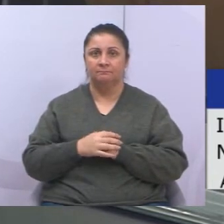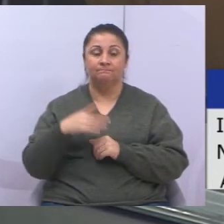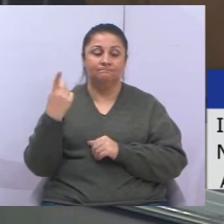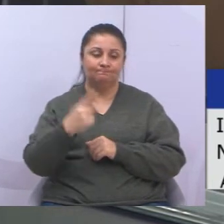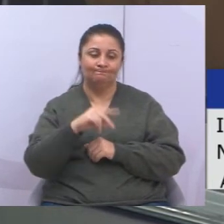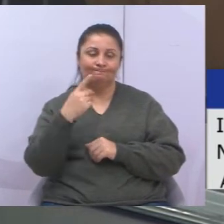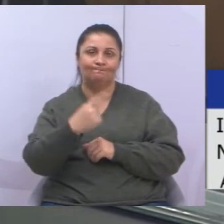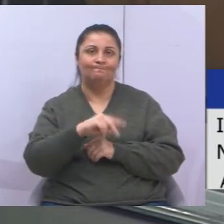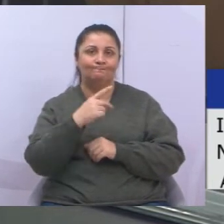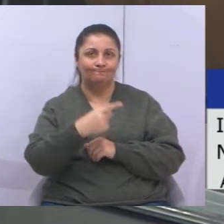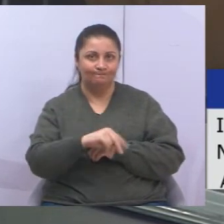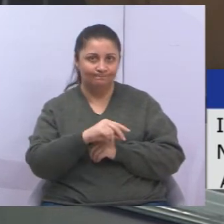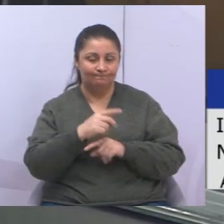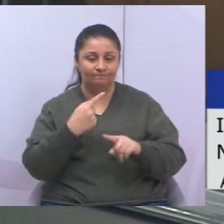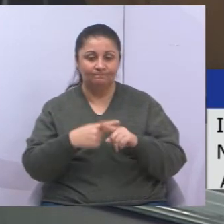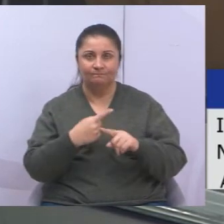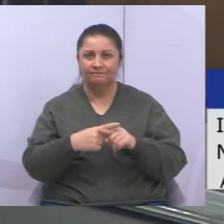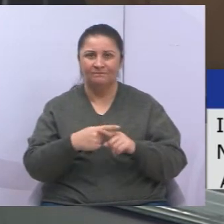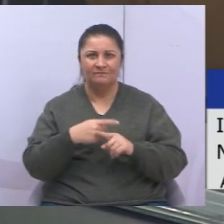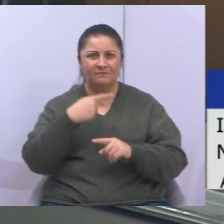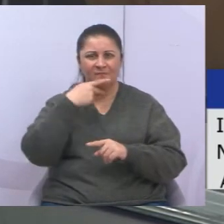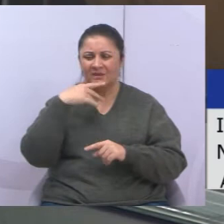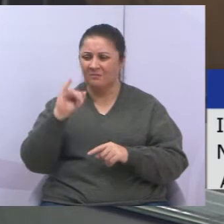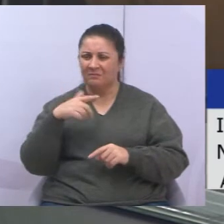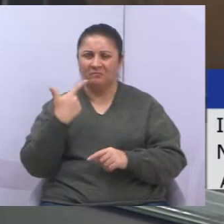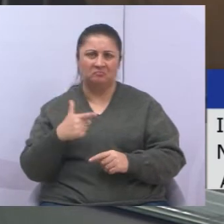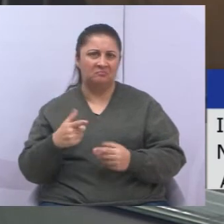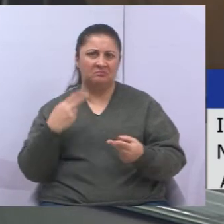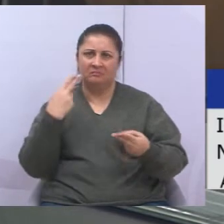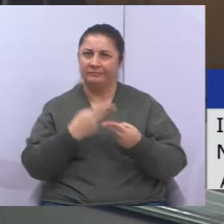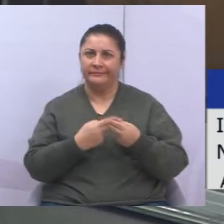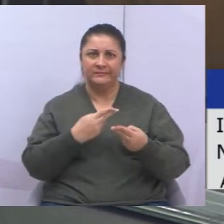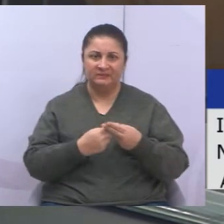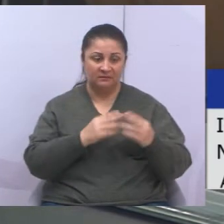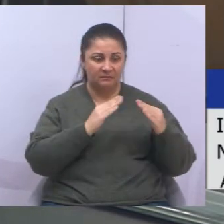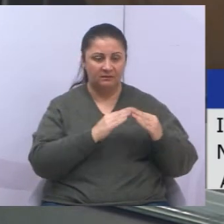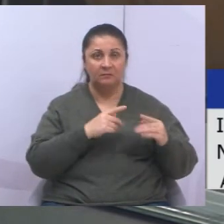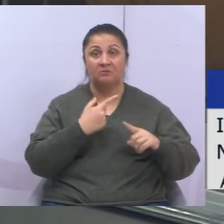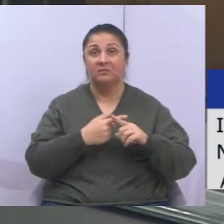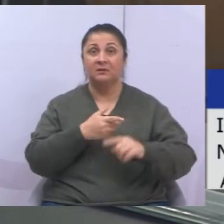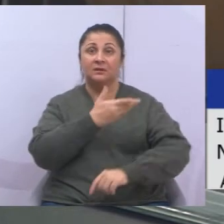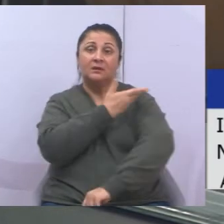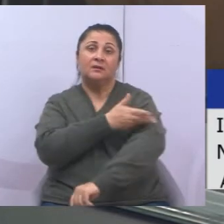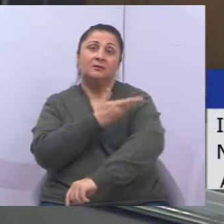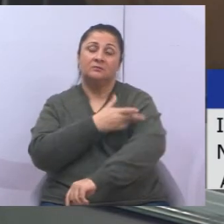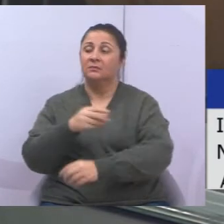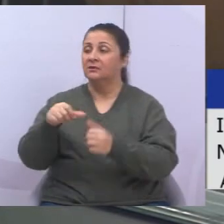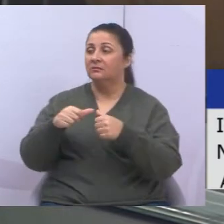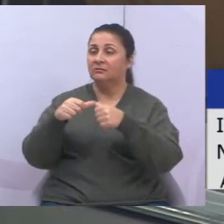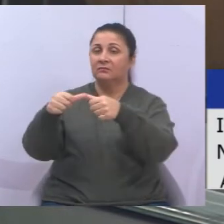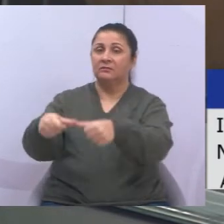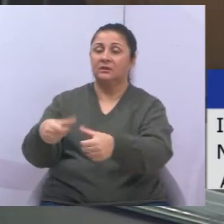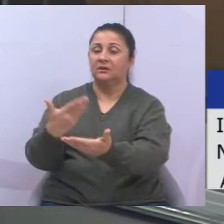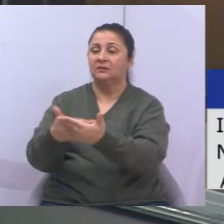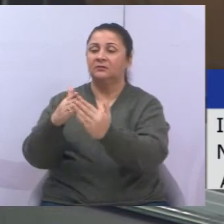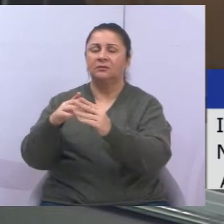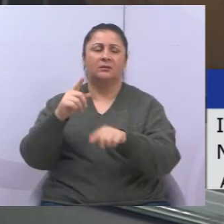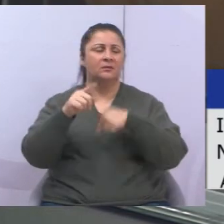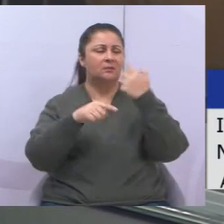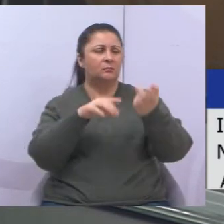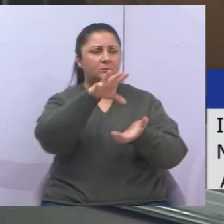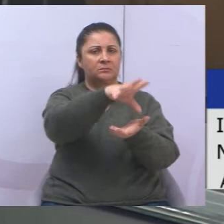surradas pela falta de paciência dos próprios pais, porque estão tão acostumados a deixá-los na escola e só ir depois